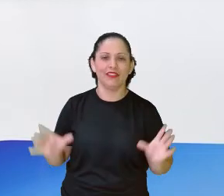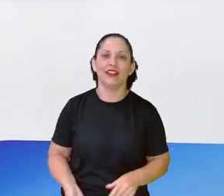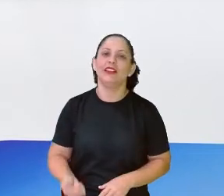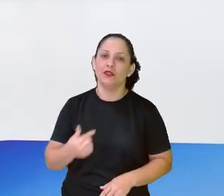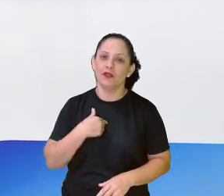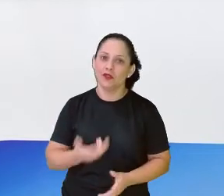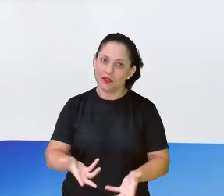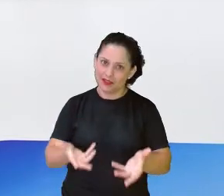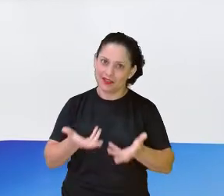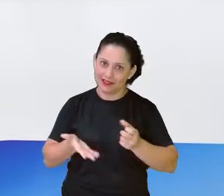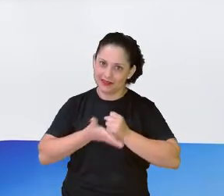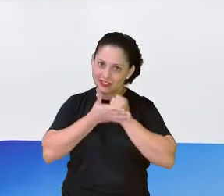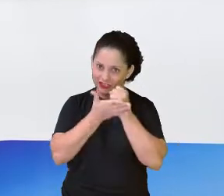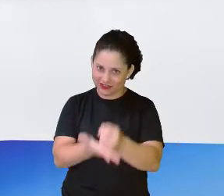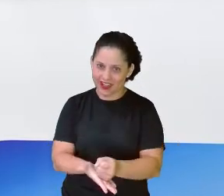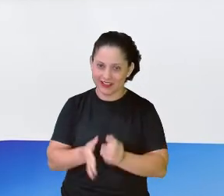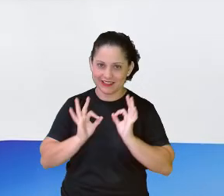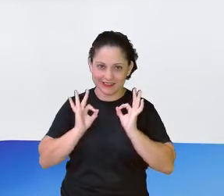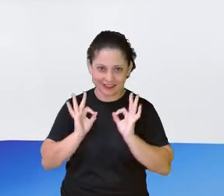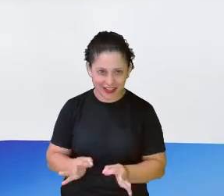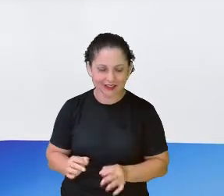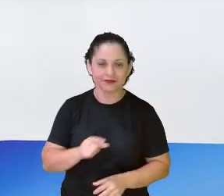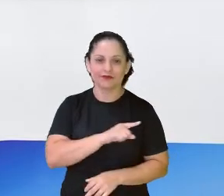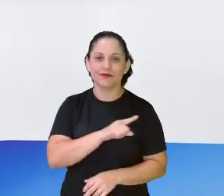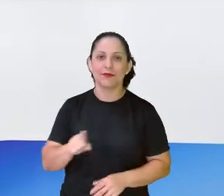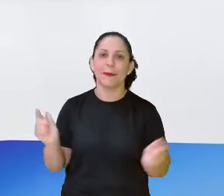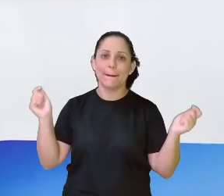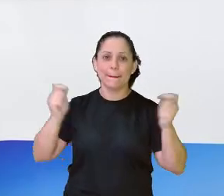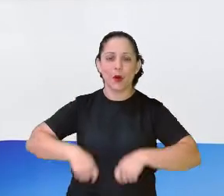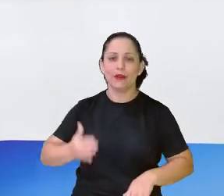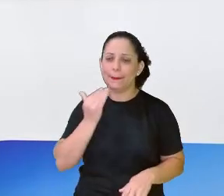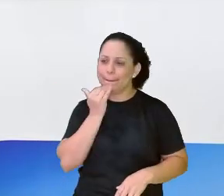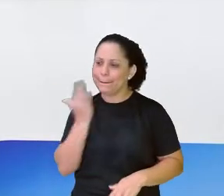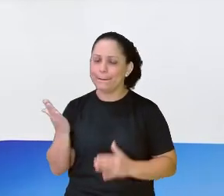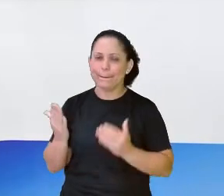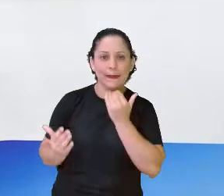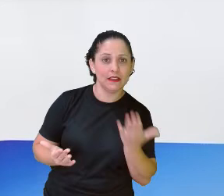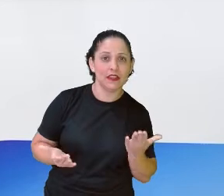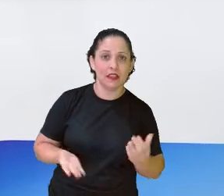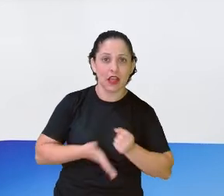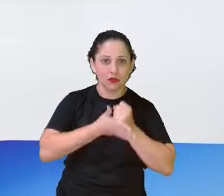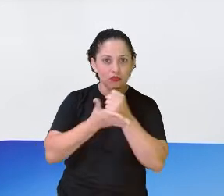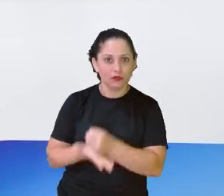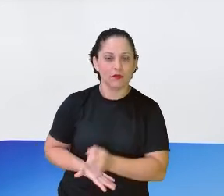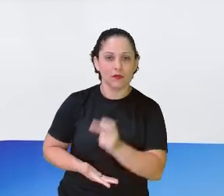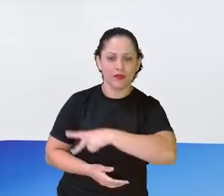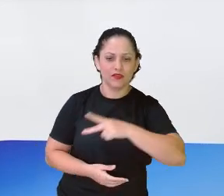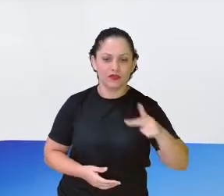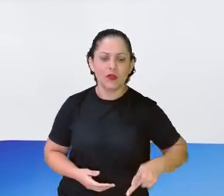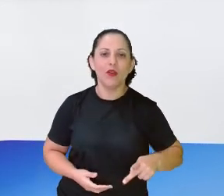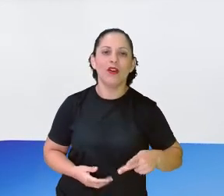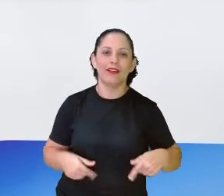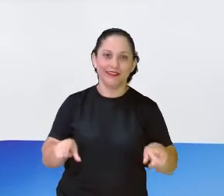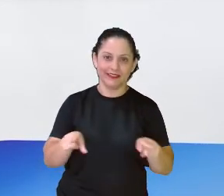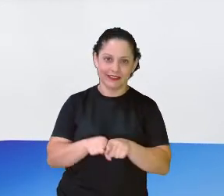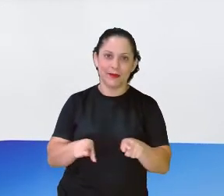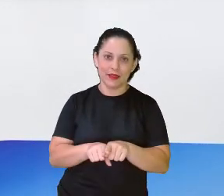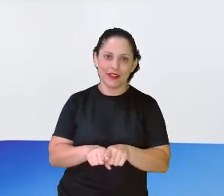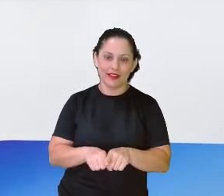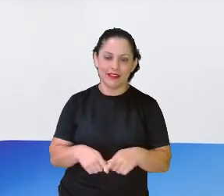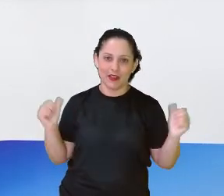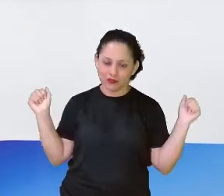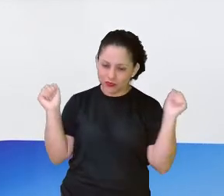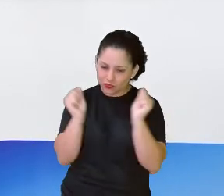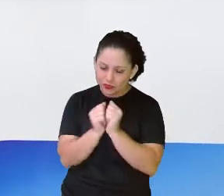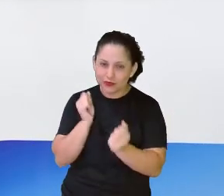vou tentar te ajudar, beleza? Você também pode pedir ajuda à sua professora, né? Ao seu professor. A ideia é que a gente trabalhe